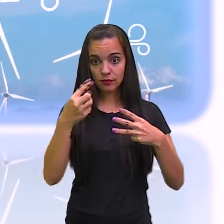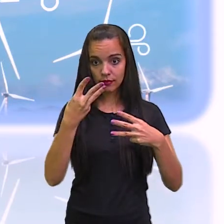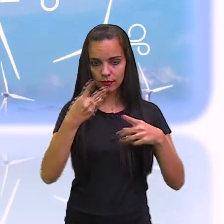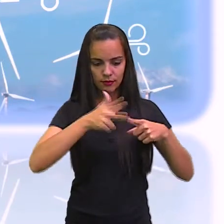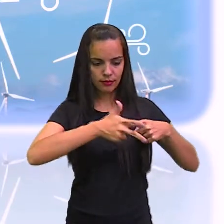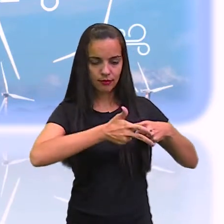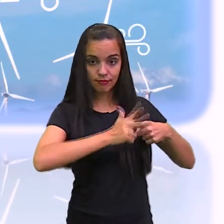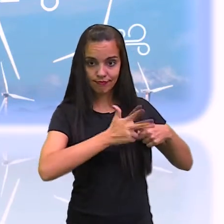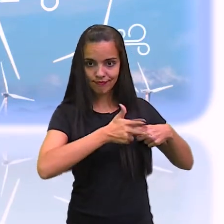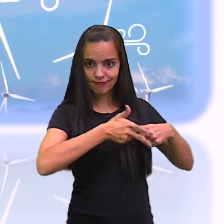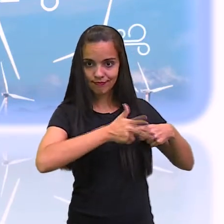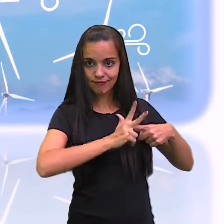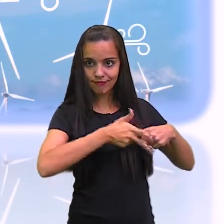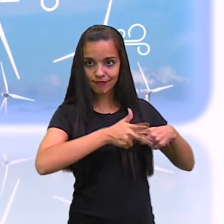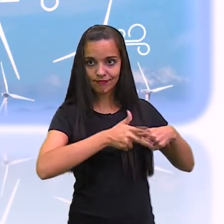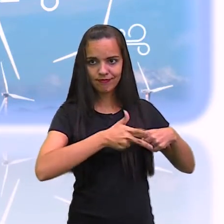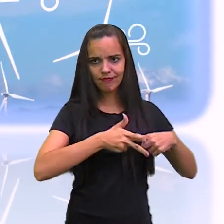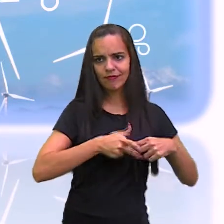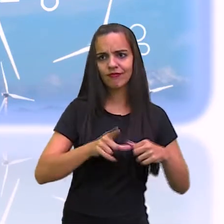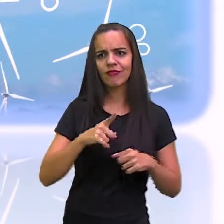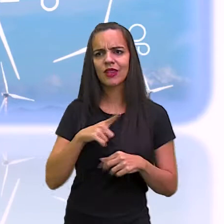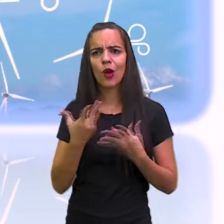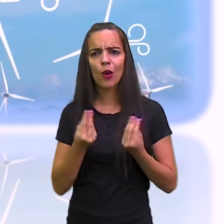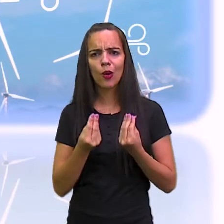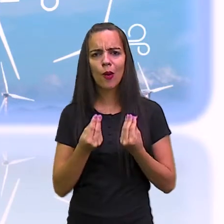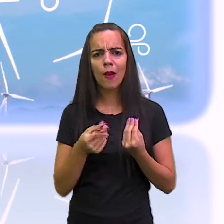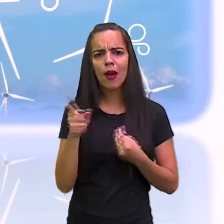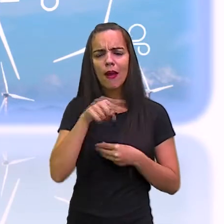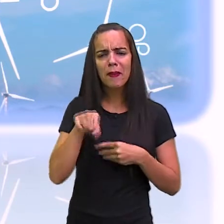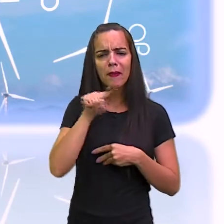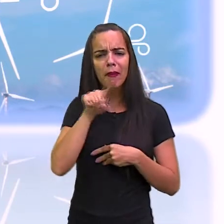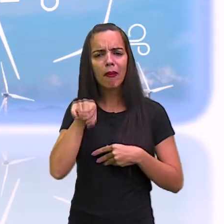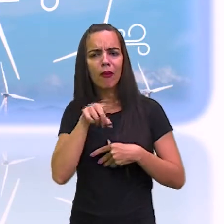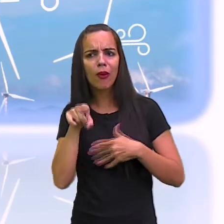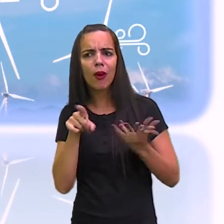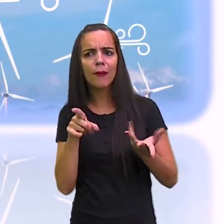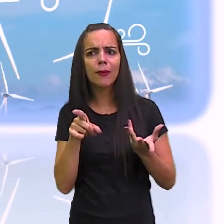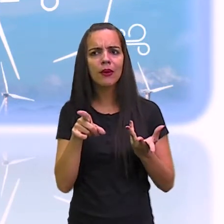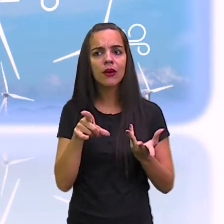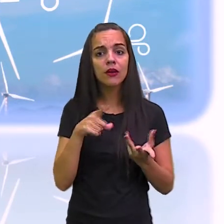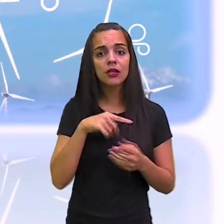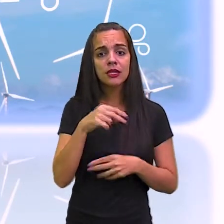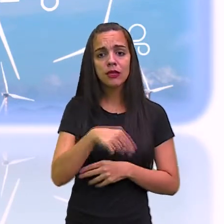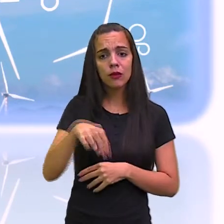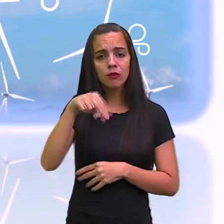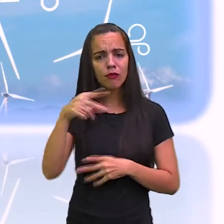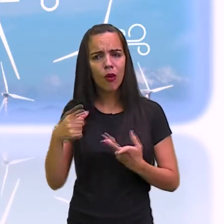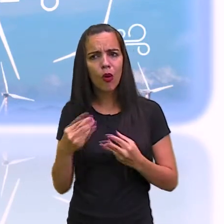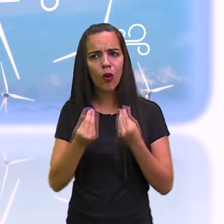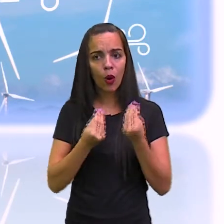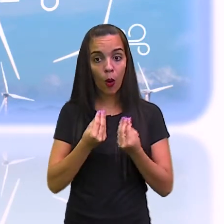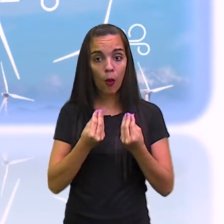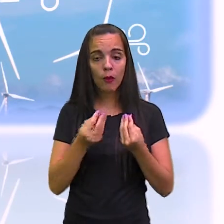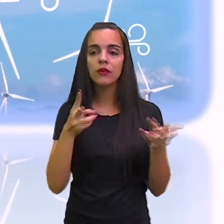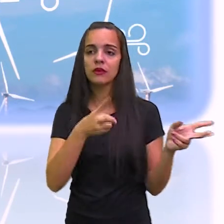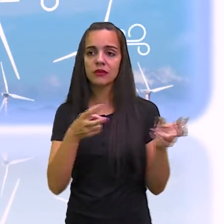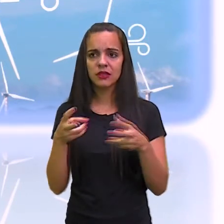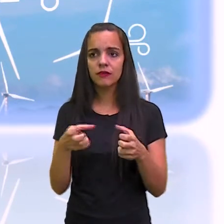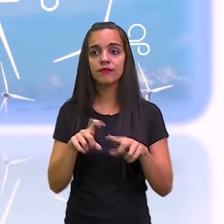as correntes marítimas. De onde que ela vem, para onde ela vai, indo de um polo para o outro. Pois é,